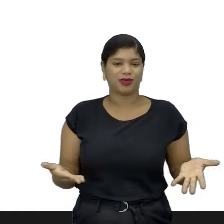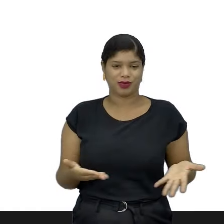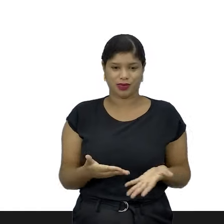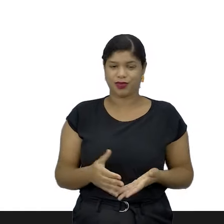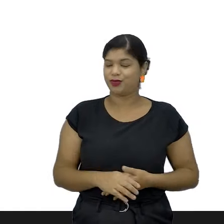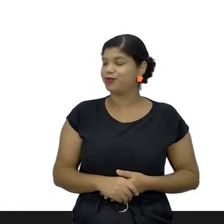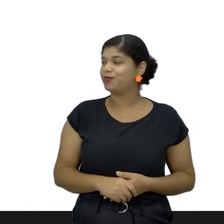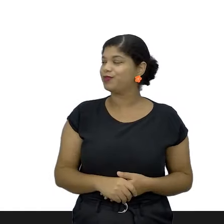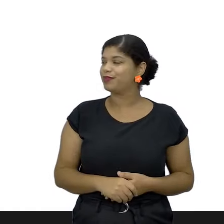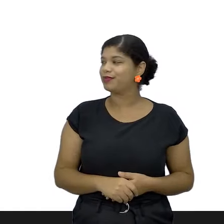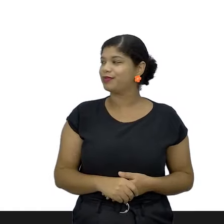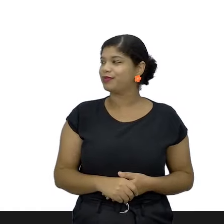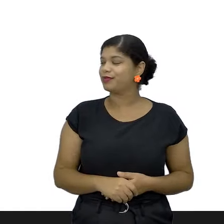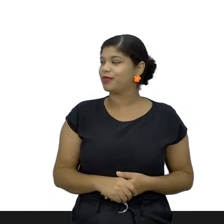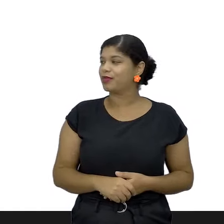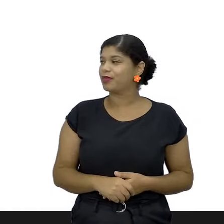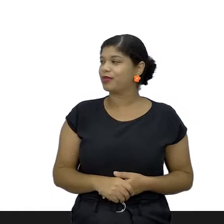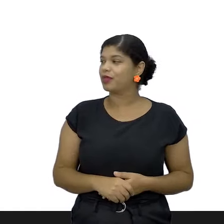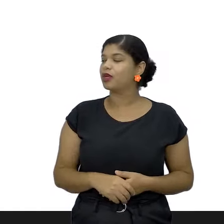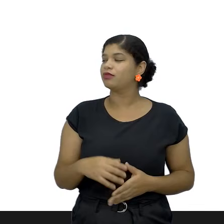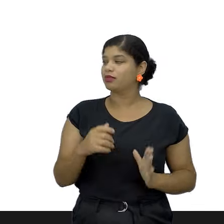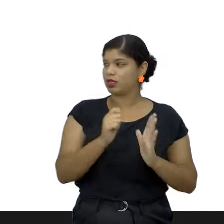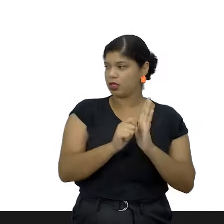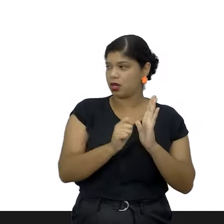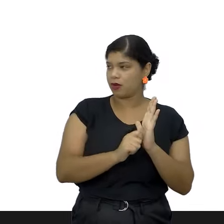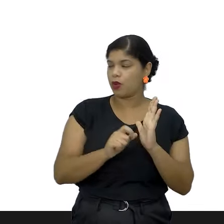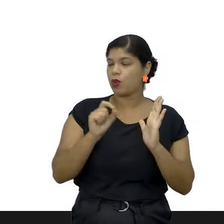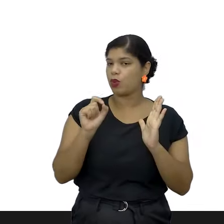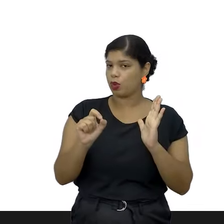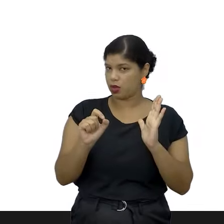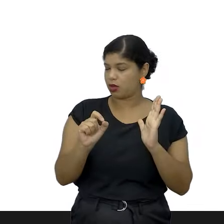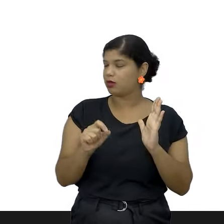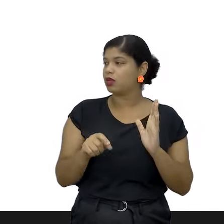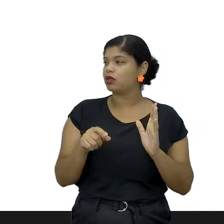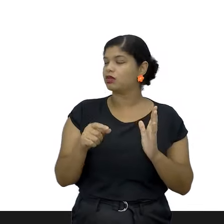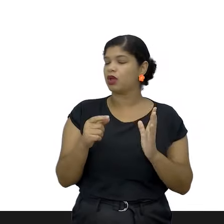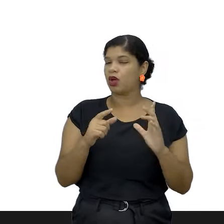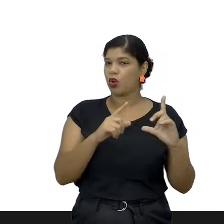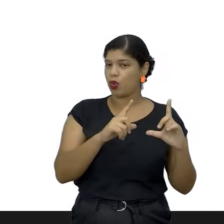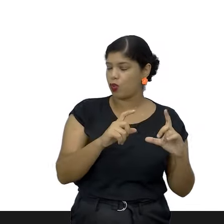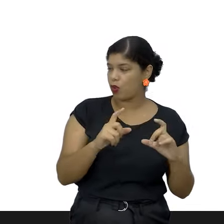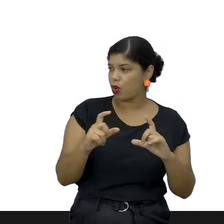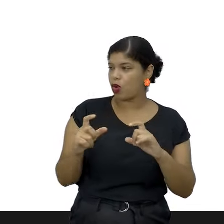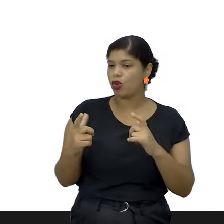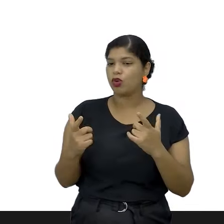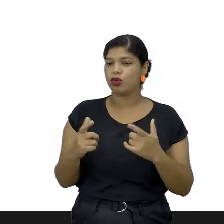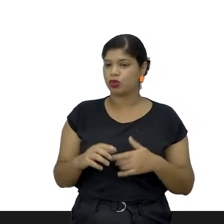exploraram o modo de escrever as instruções, não foi isso? Das imagens,